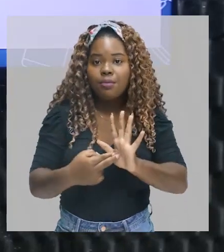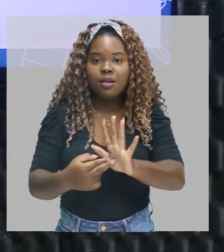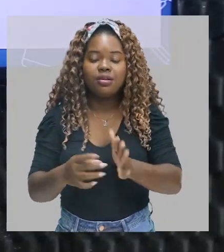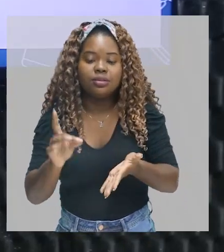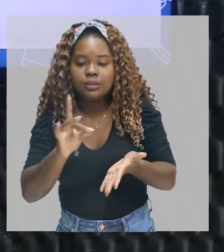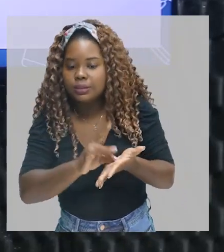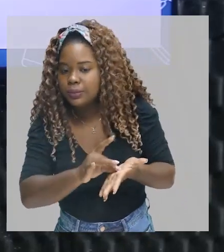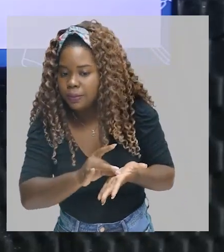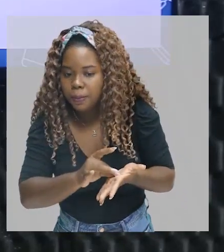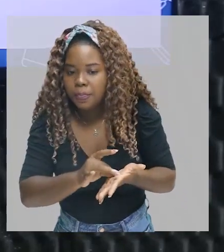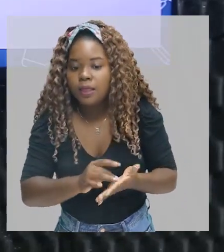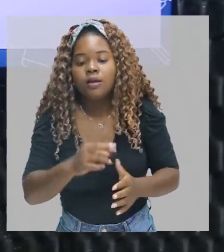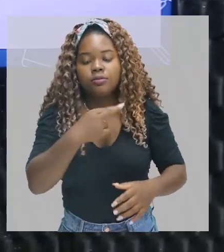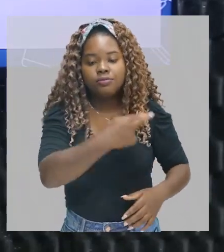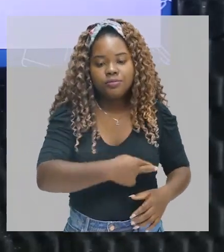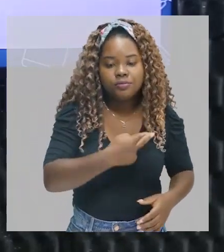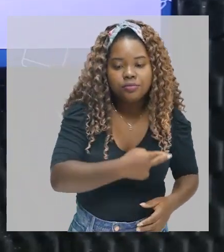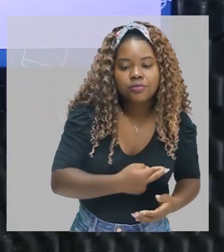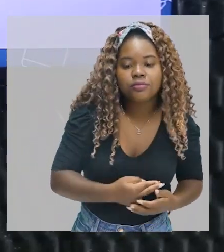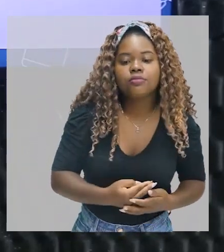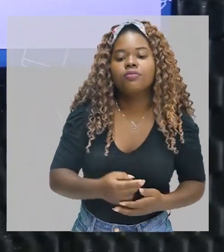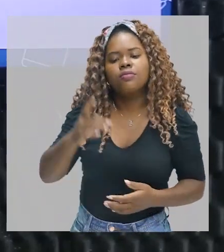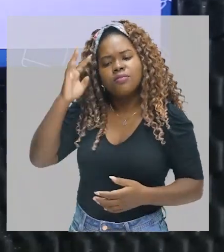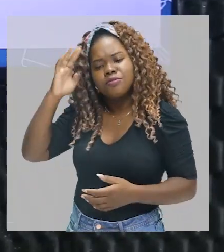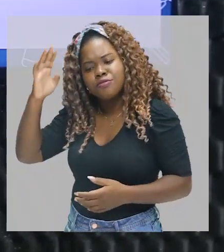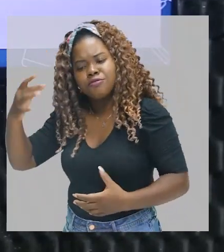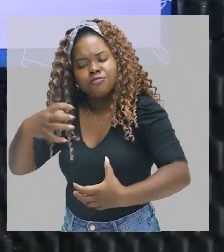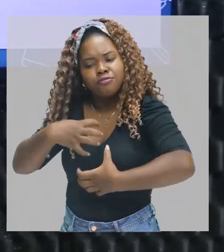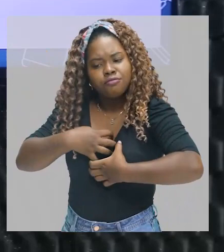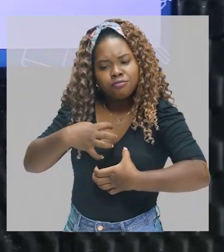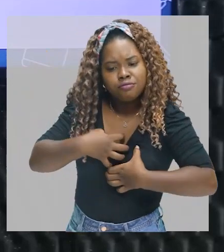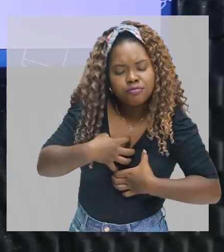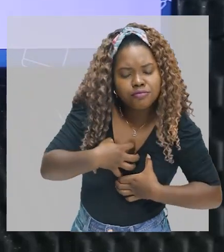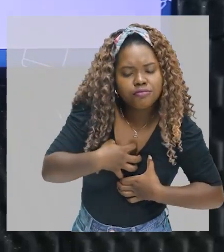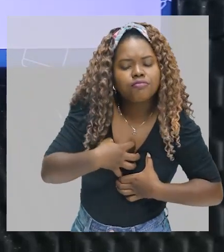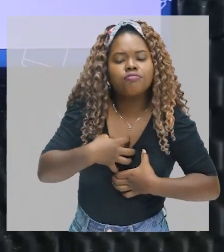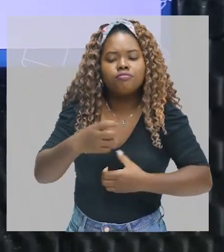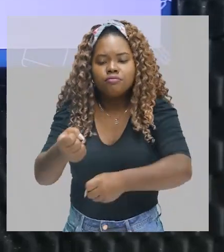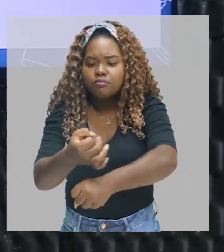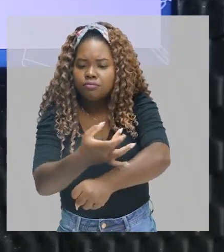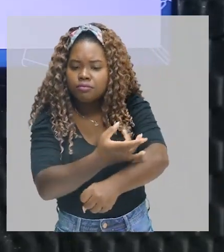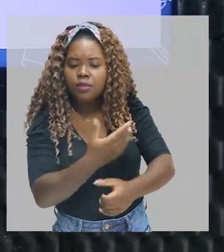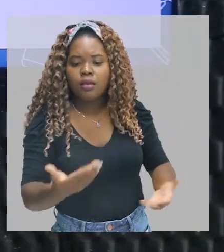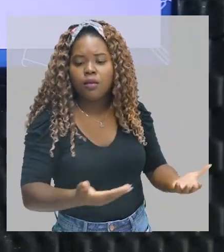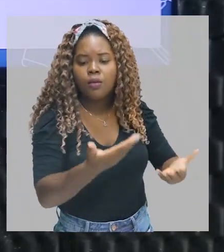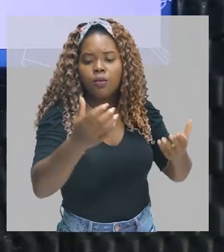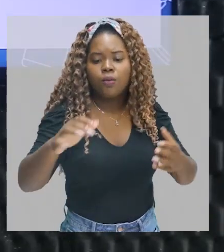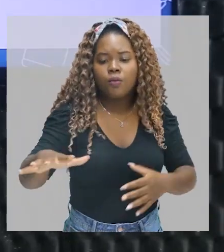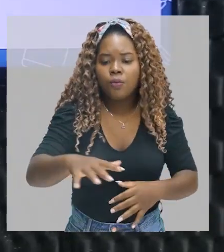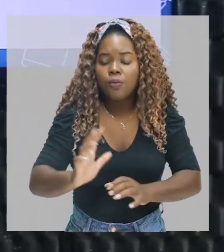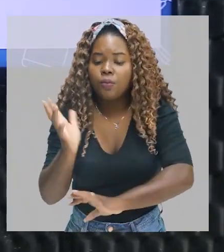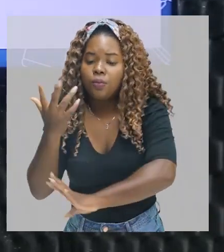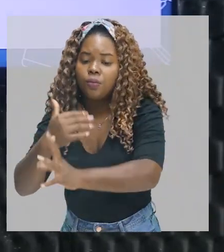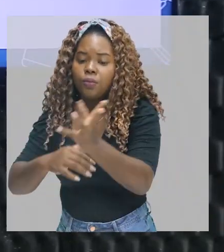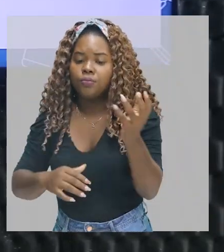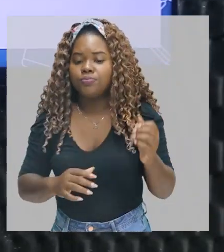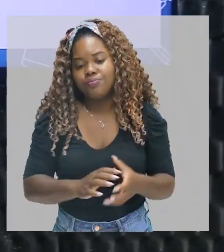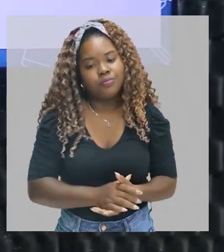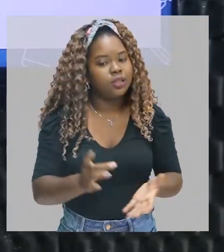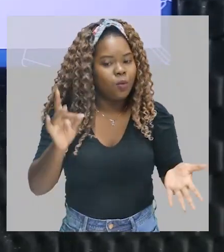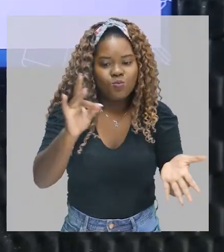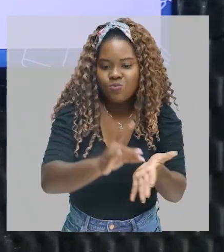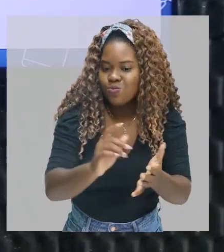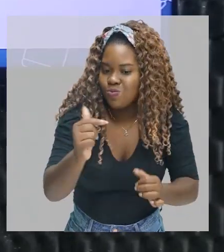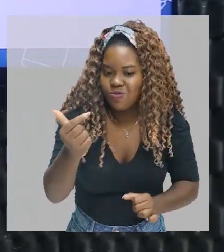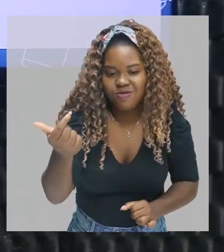subjetivista, idealizador, sentimentalista, exalta a natureza e foge da realidade